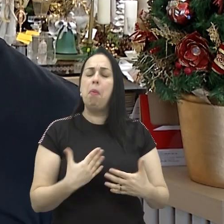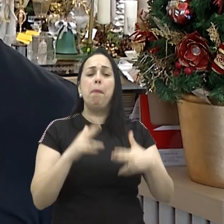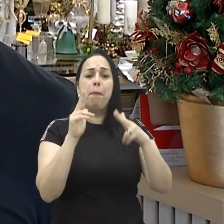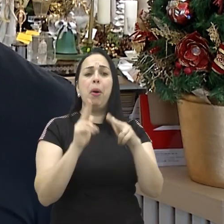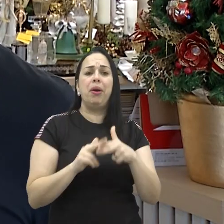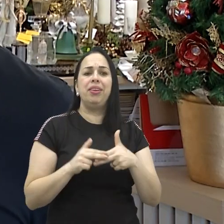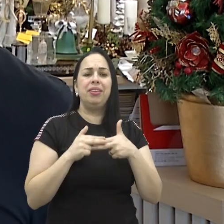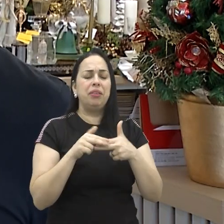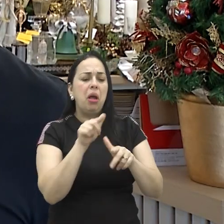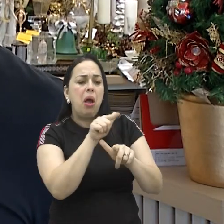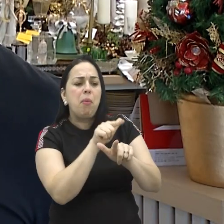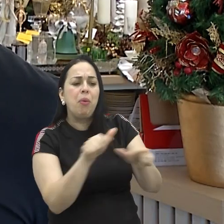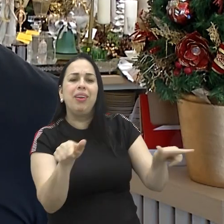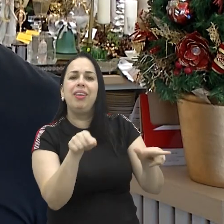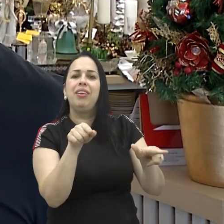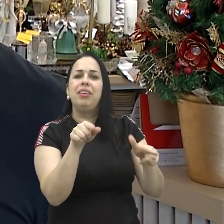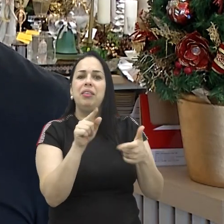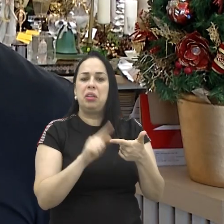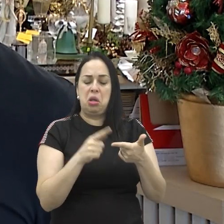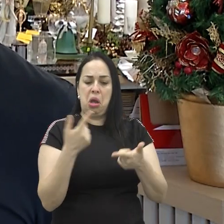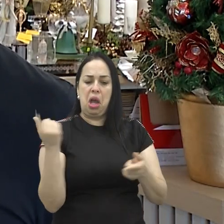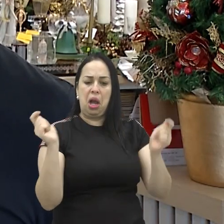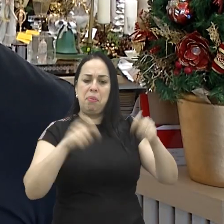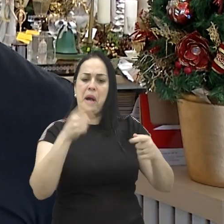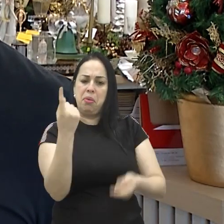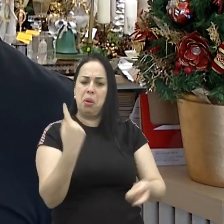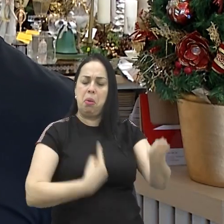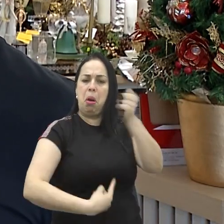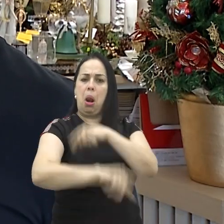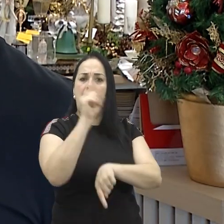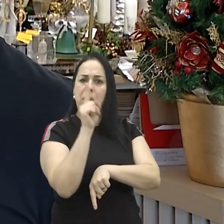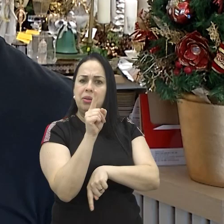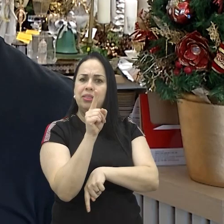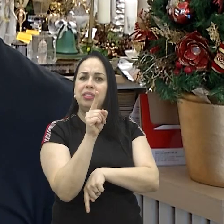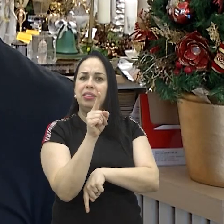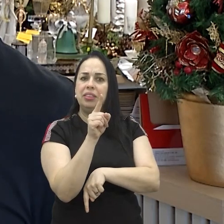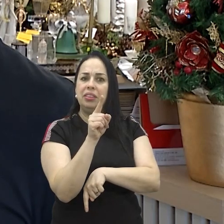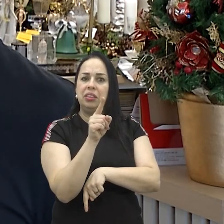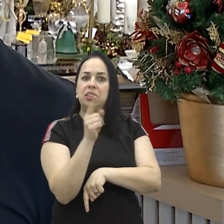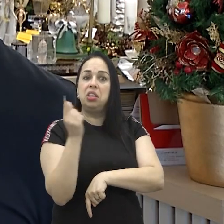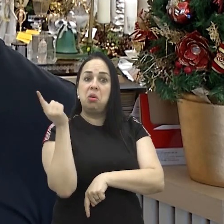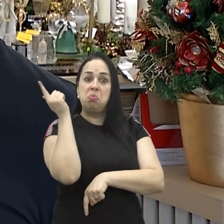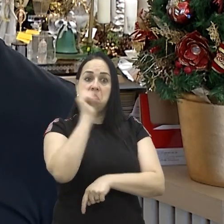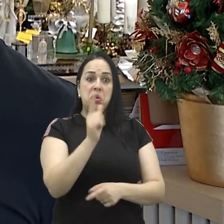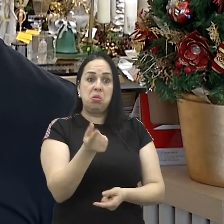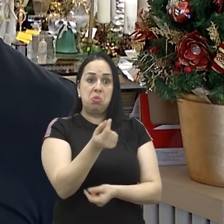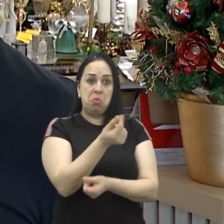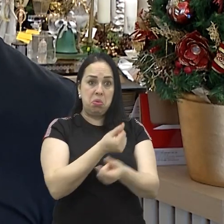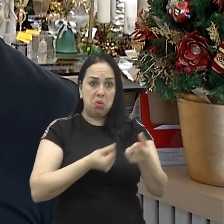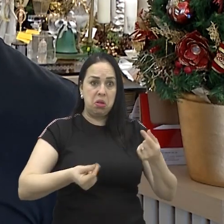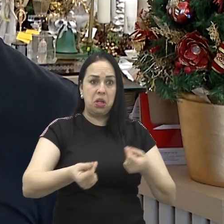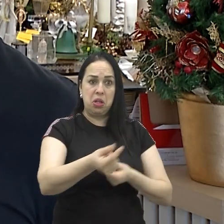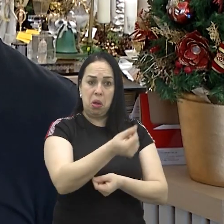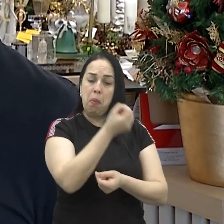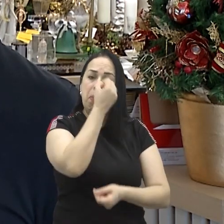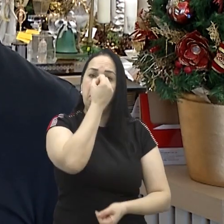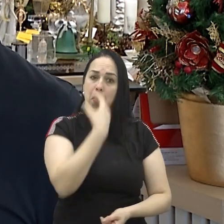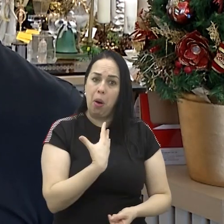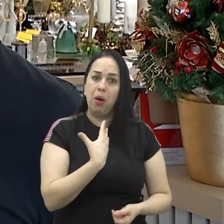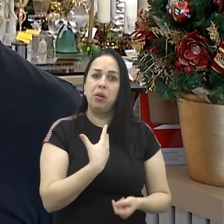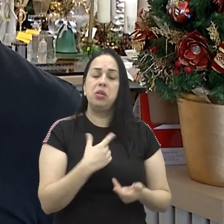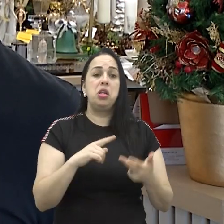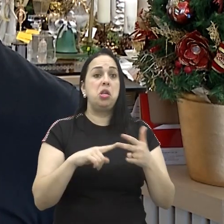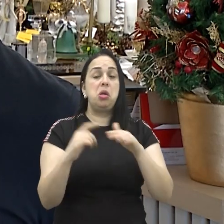gestão, uma cidade limpa, promissora, que tem uma renda per capita considerável,